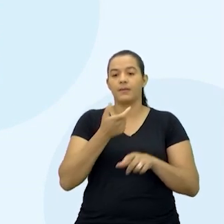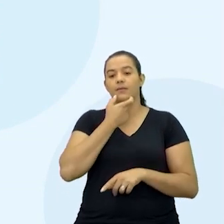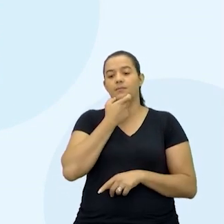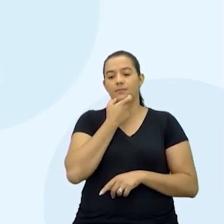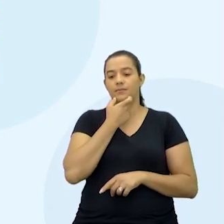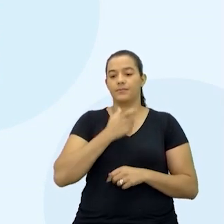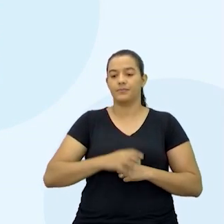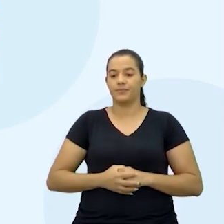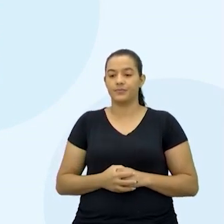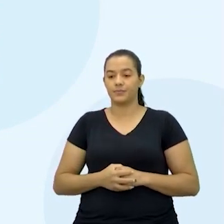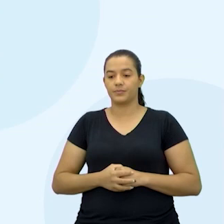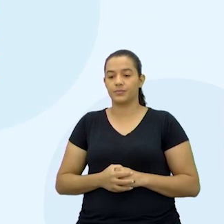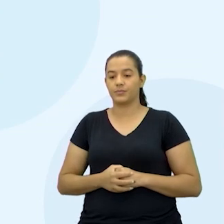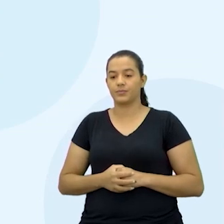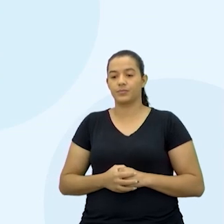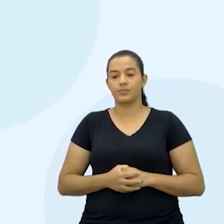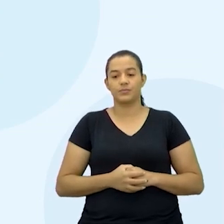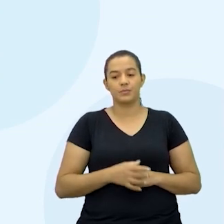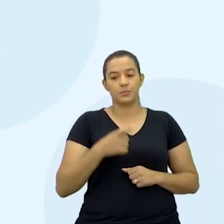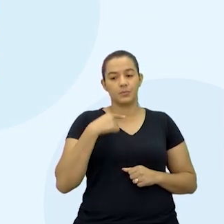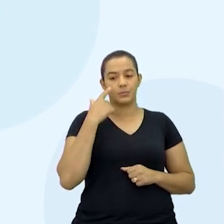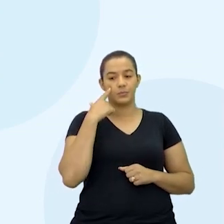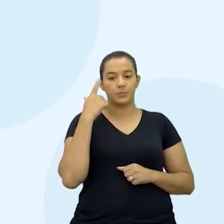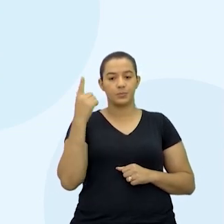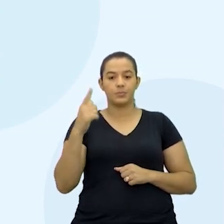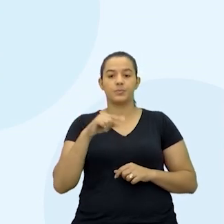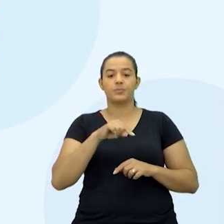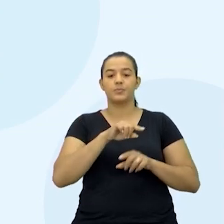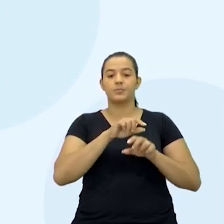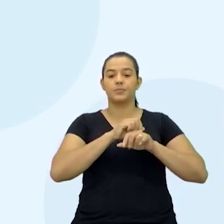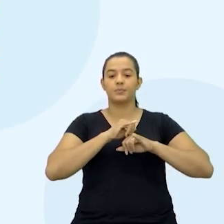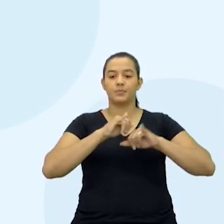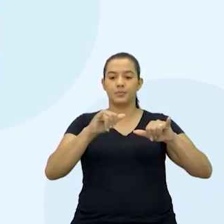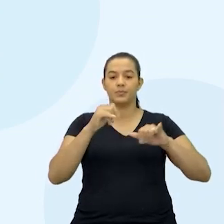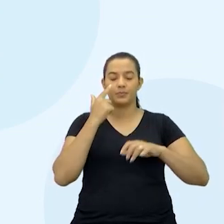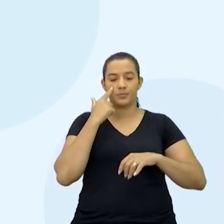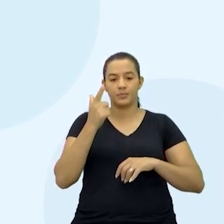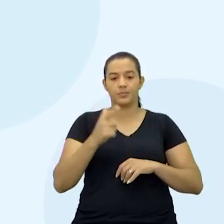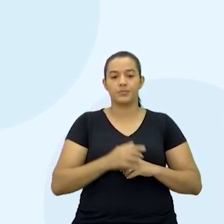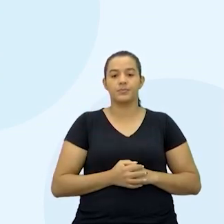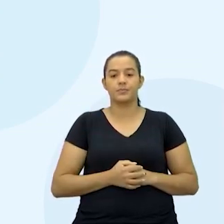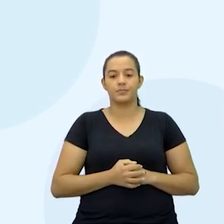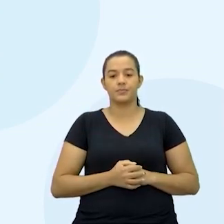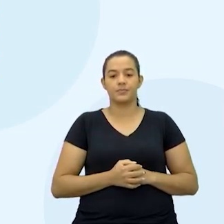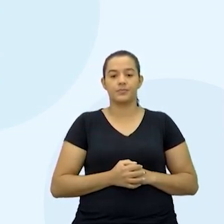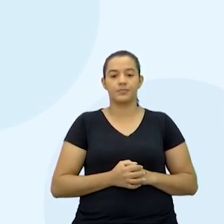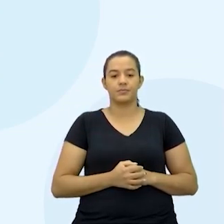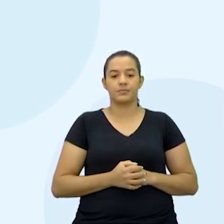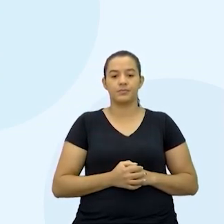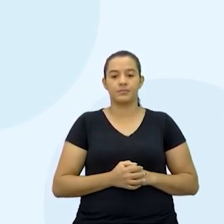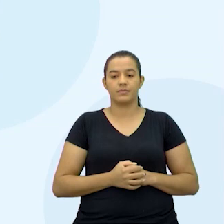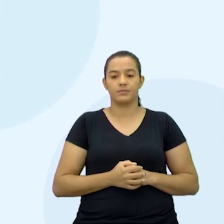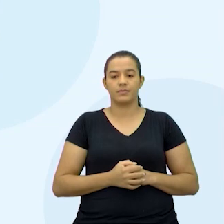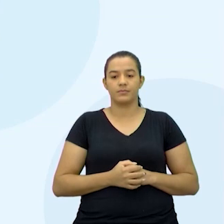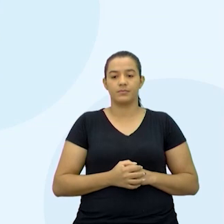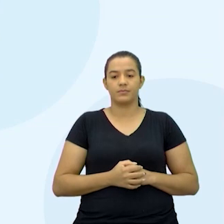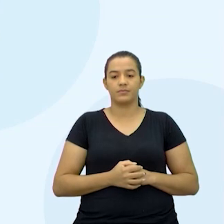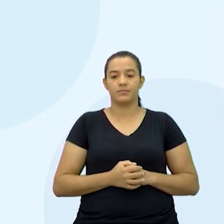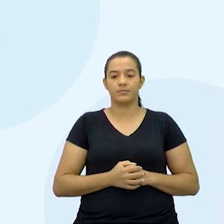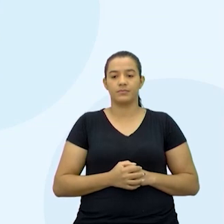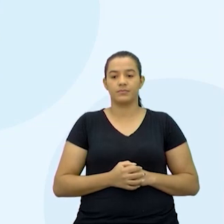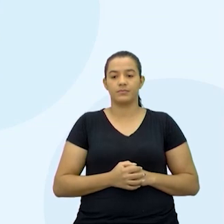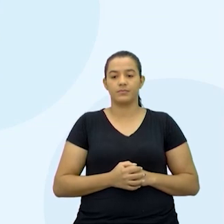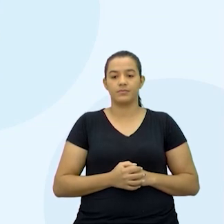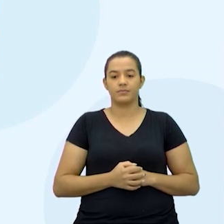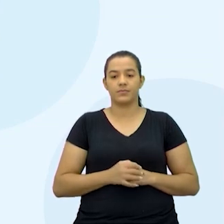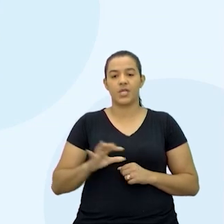Olha só. Wife of President-elect Warren G. Harding on cover of the Daily News.